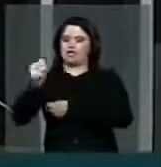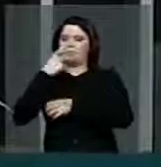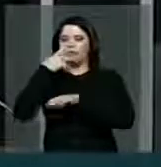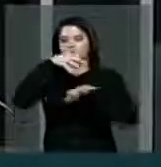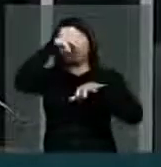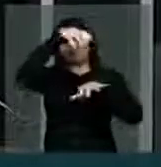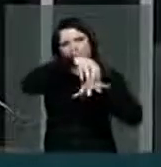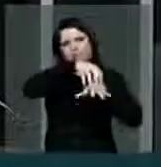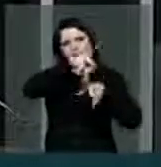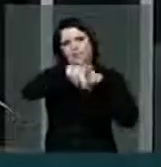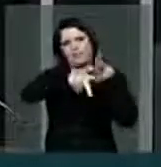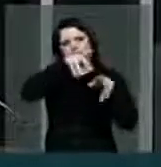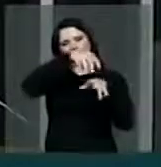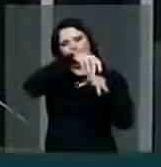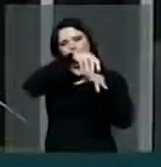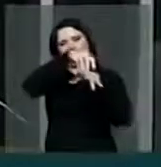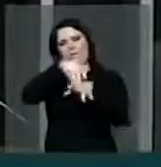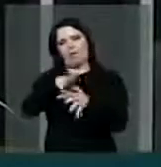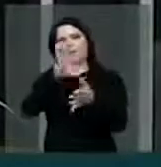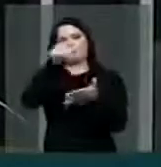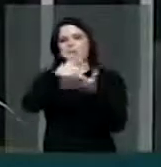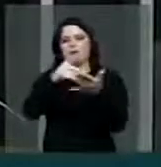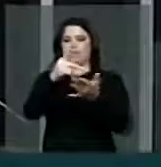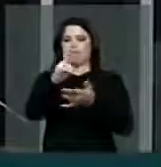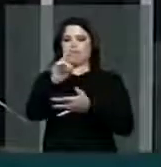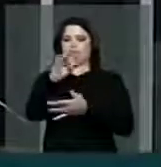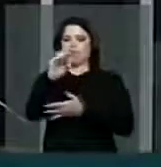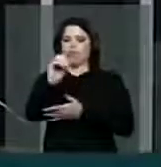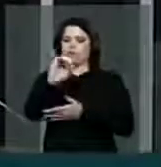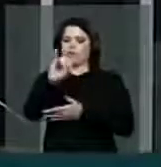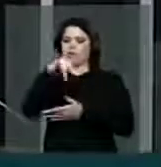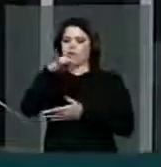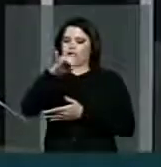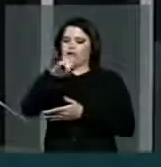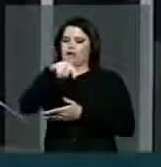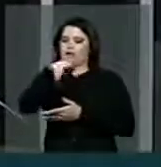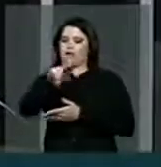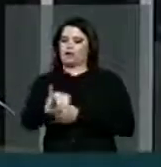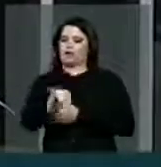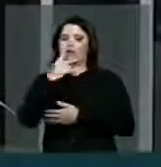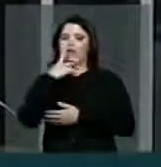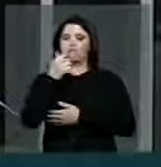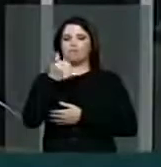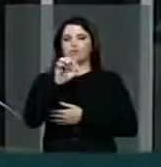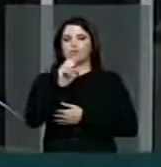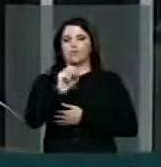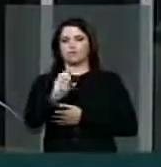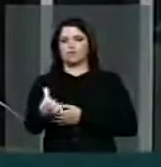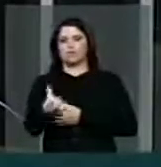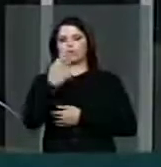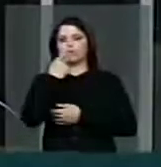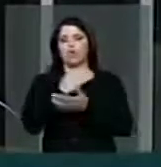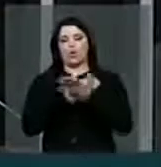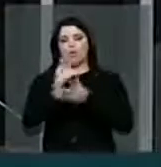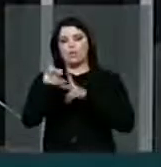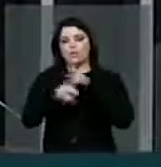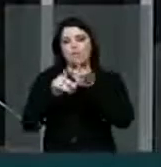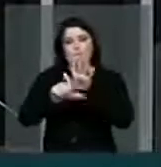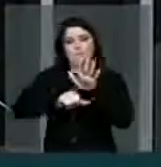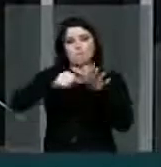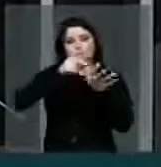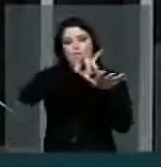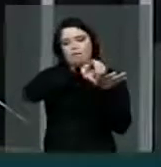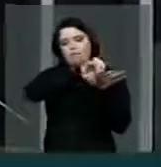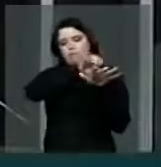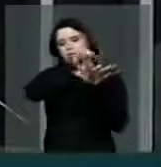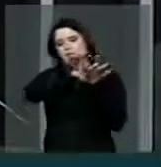minério através do Porto de Itaqui, em São Luís. Em 86, chega o primeiro trem de minério para descarregar no Porto